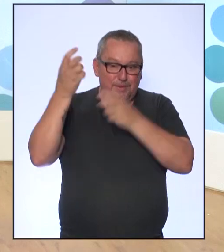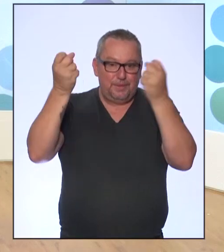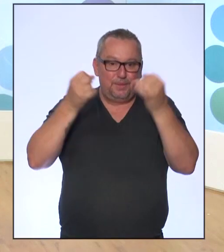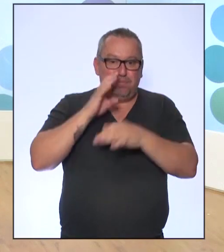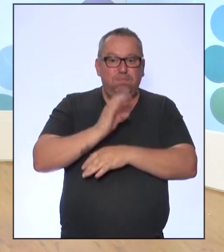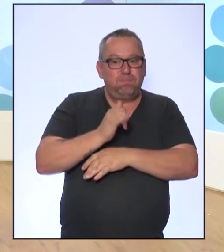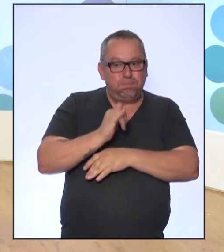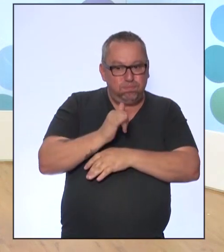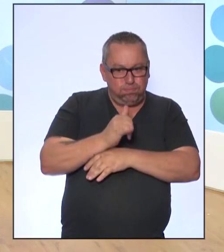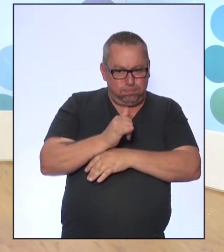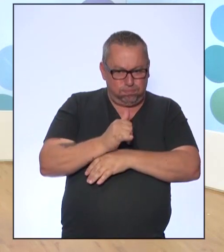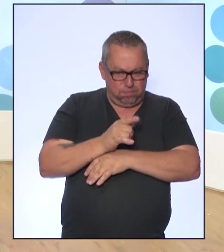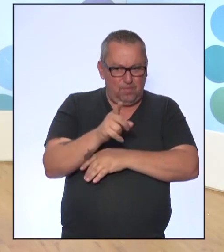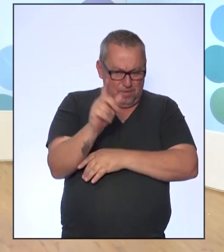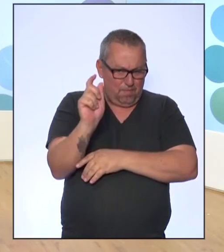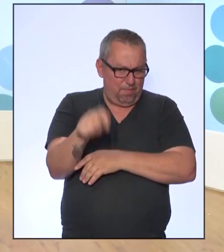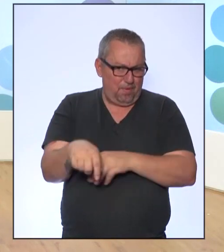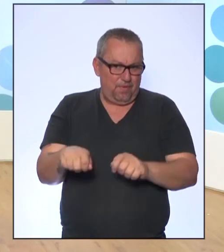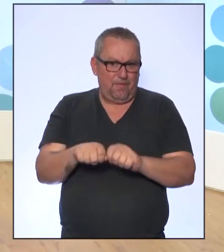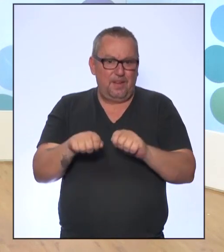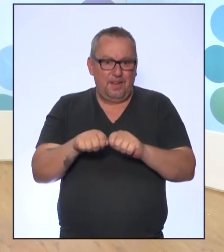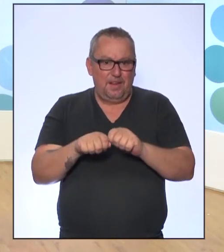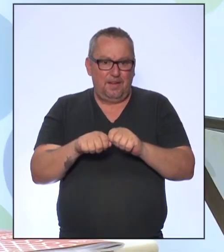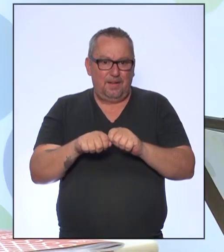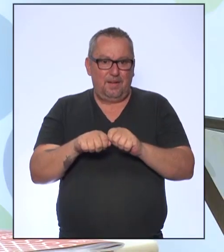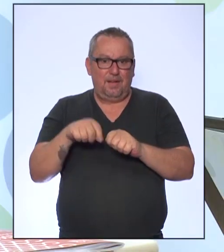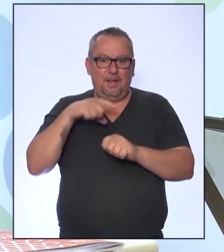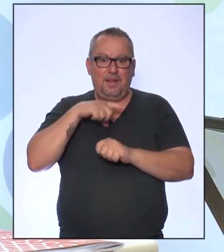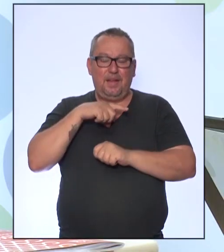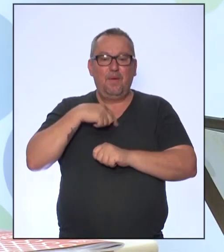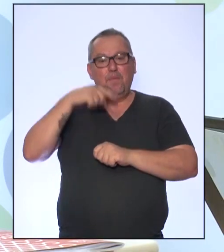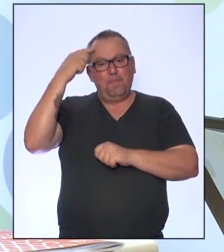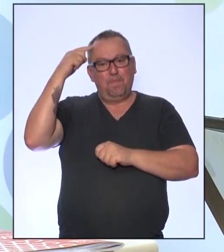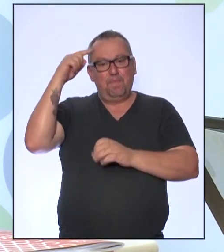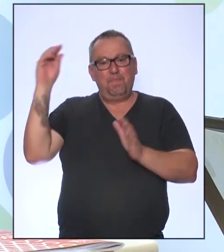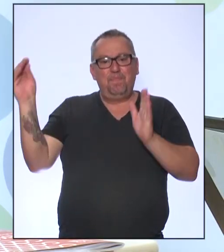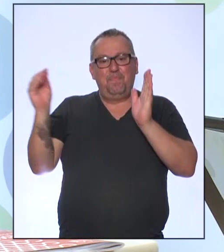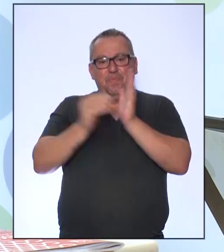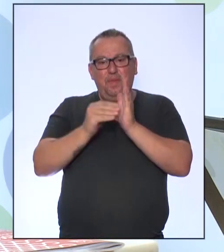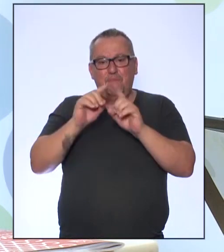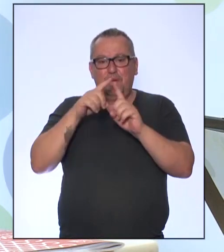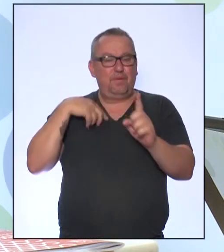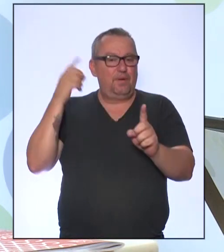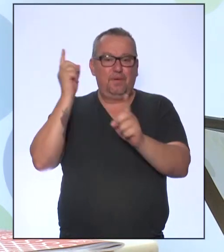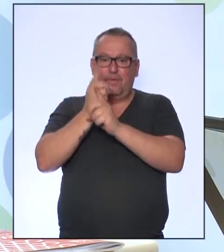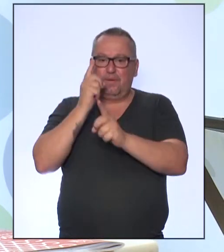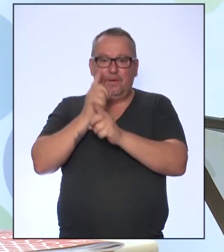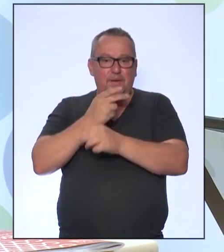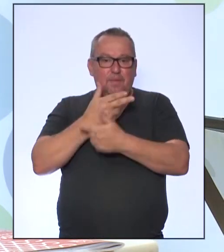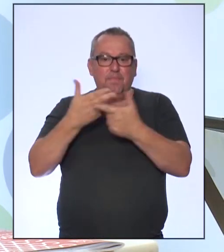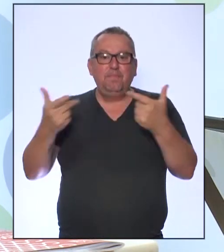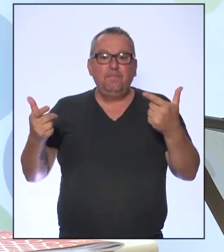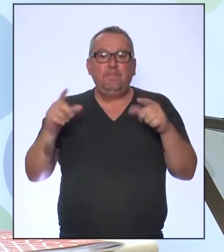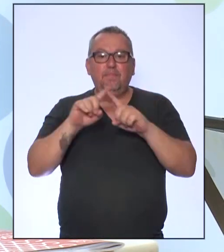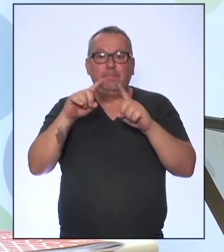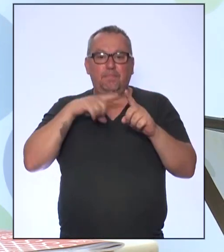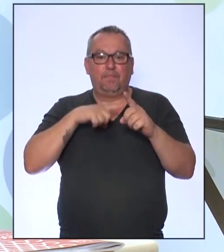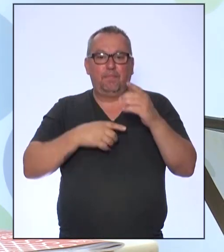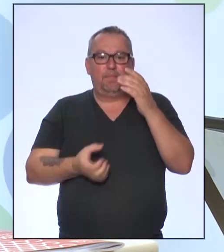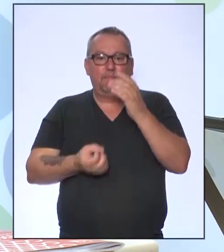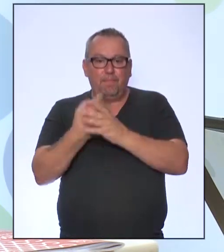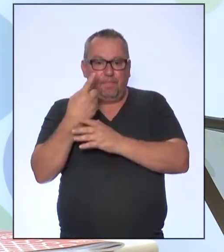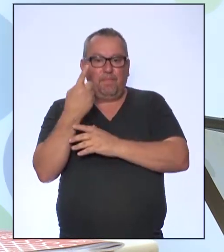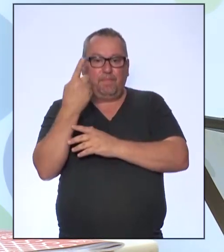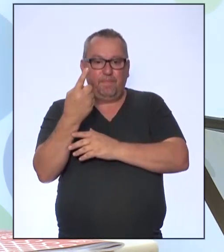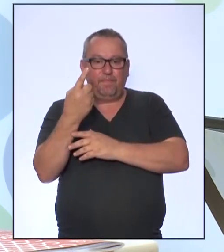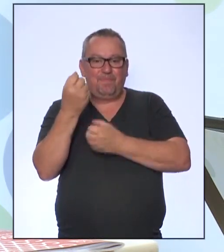criar fábulas também. Há muitos anos eu criei uma fábula. Eu até pensei em colocá-la, mas eu não encontrei nas minhas coisas. Mas eu criei, eu